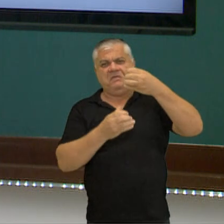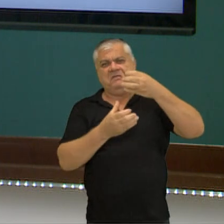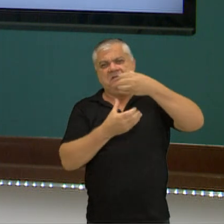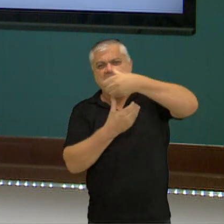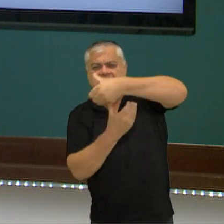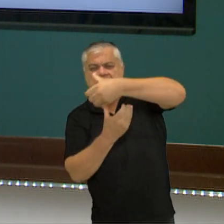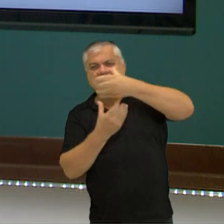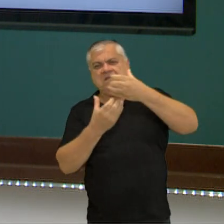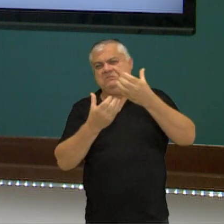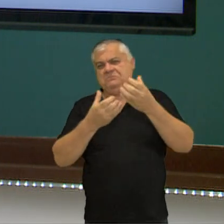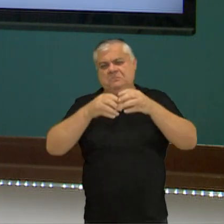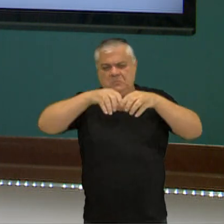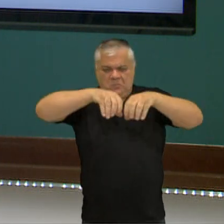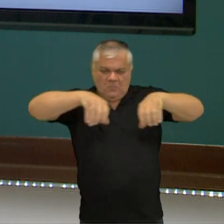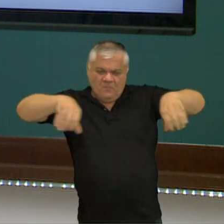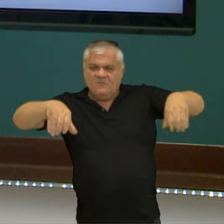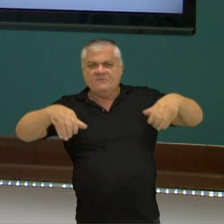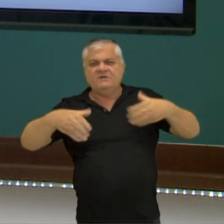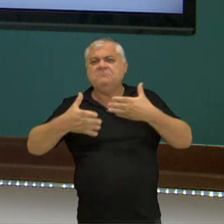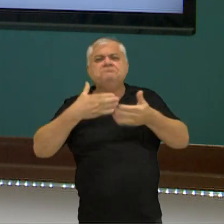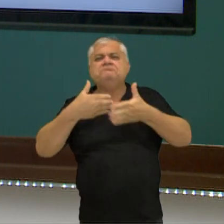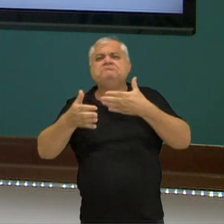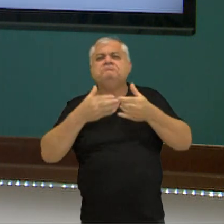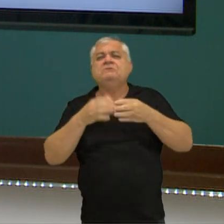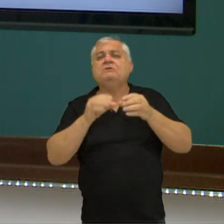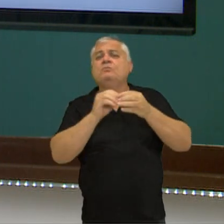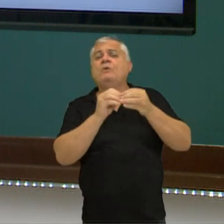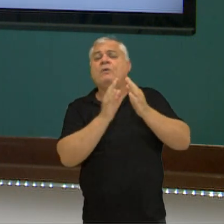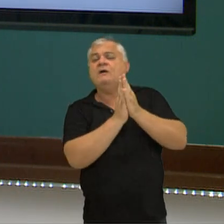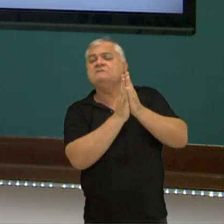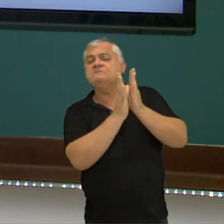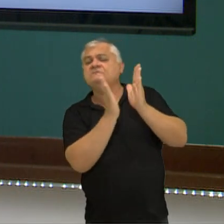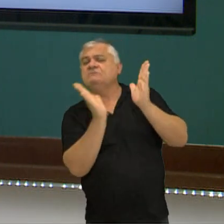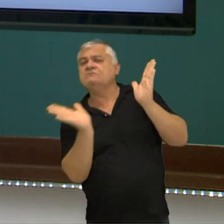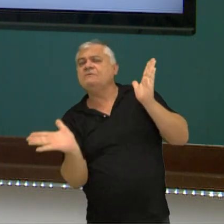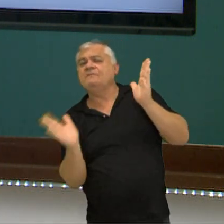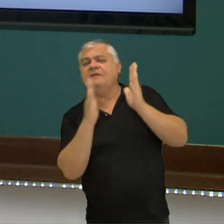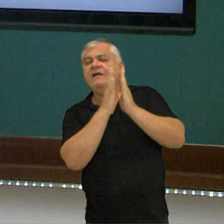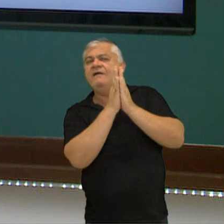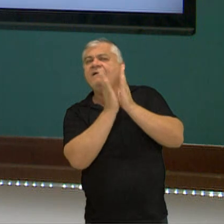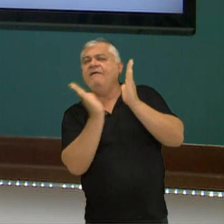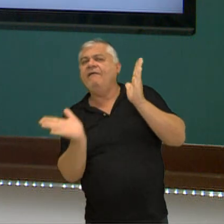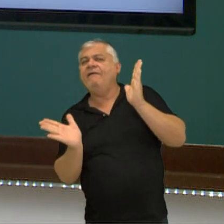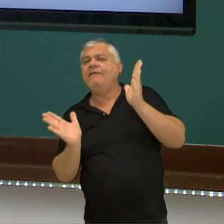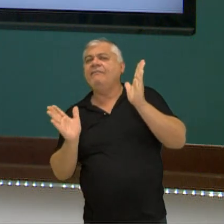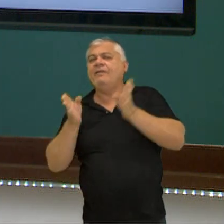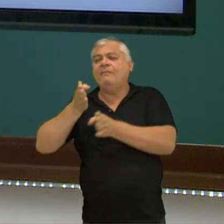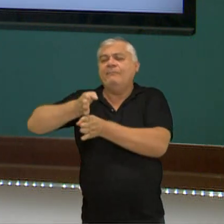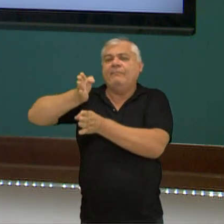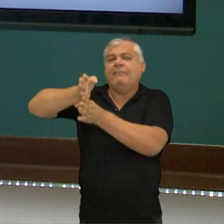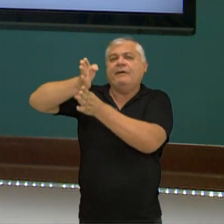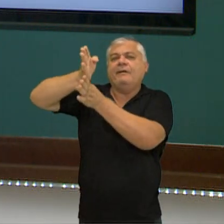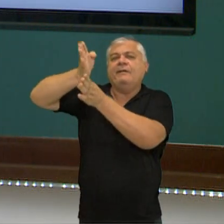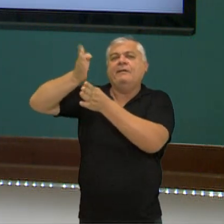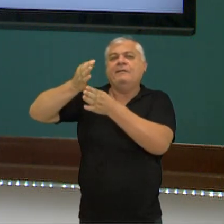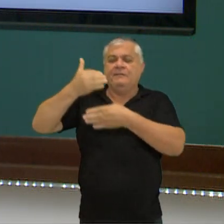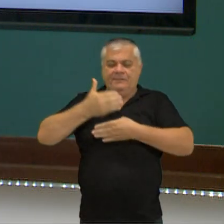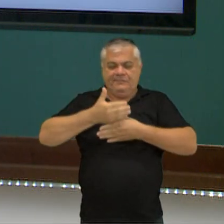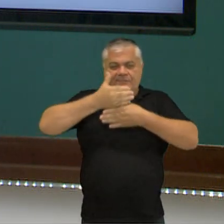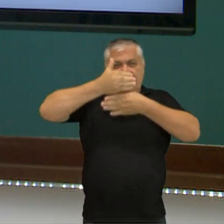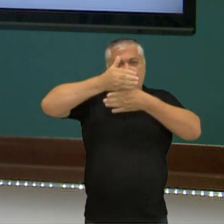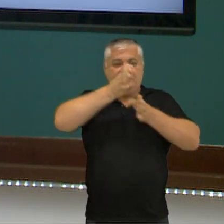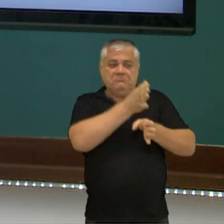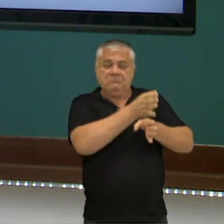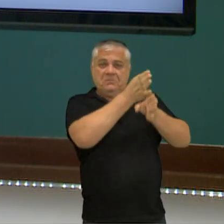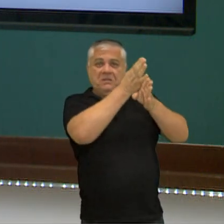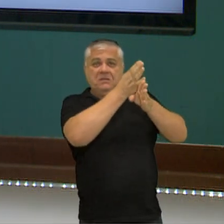for a posição que vocês acharem melhor. Qual a sombra que ele faria nessa parede, na parede do lado de cá e nessa daqui. Pode ser